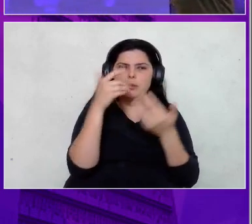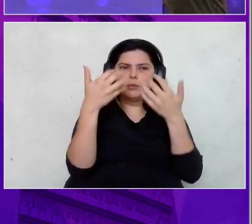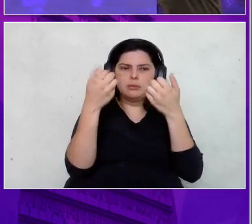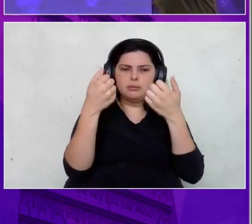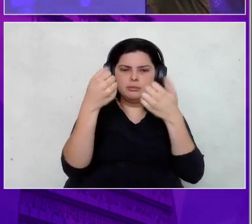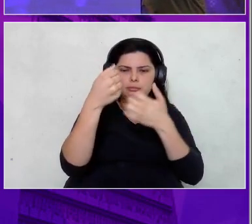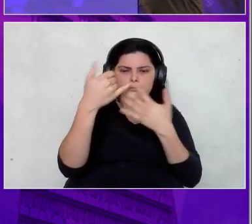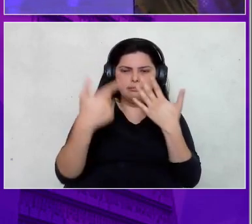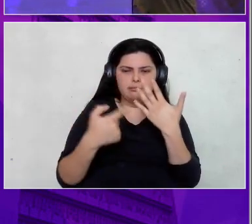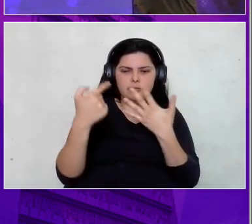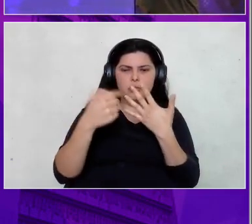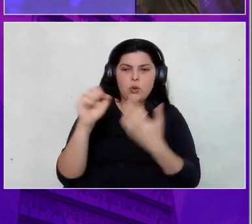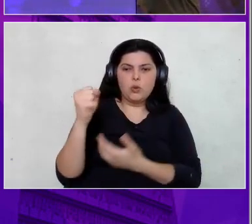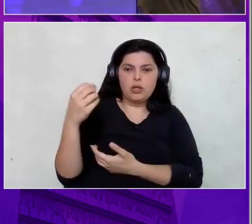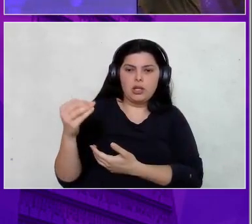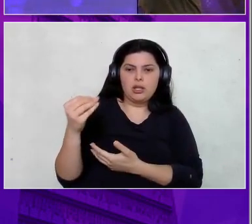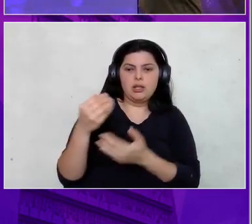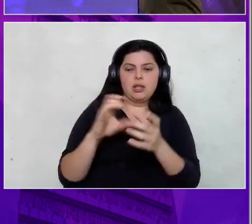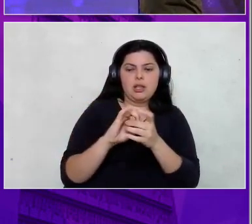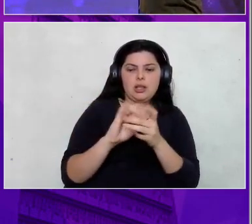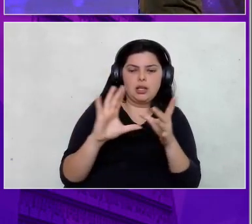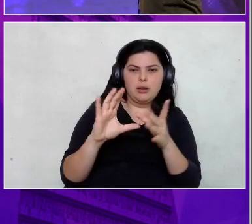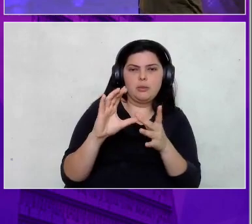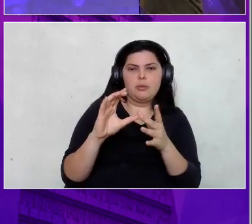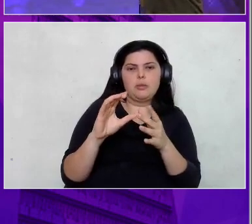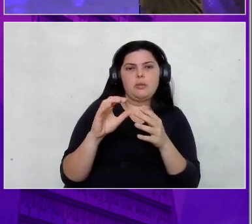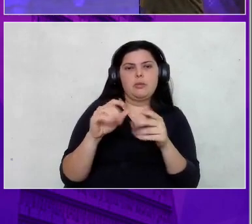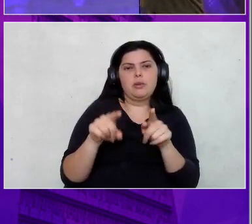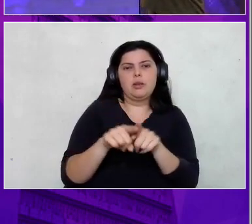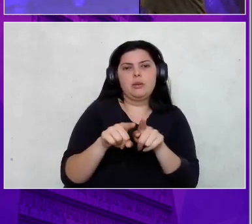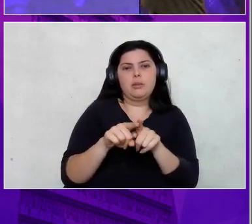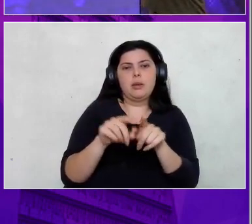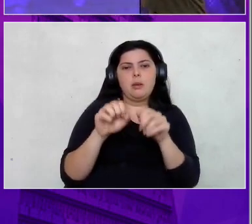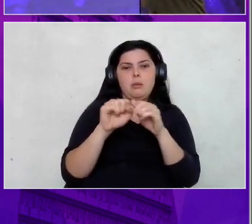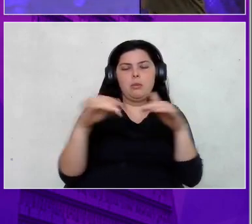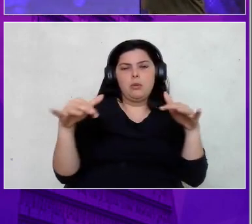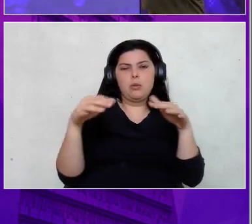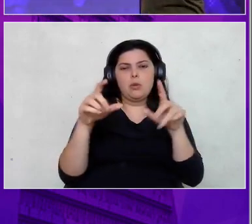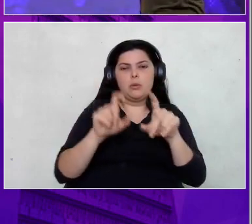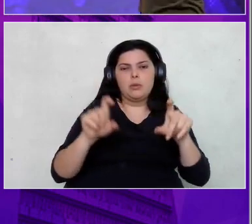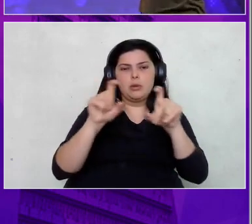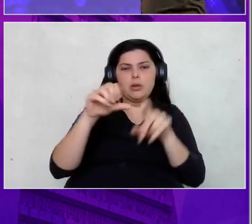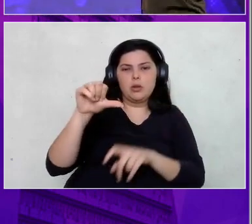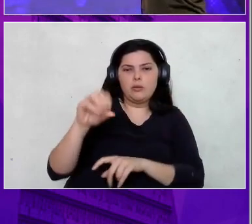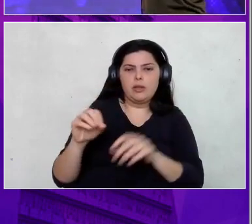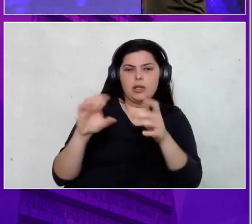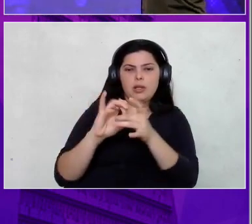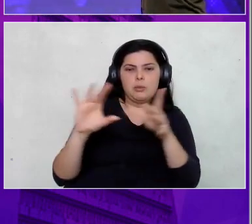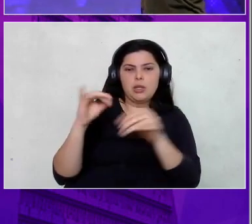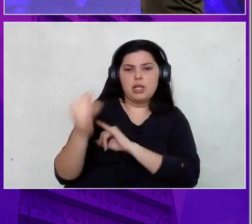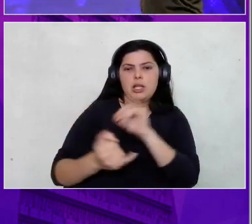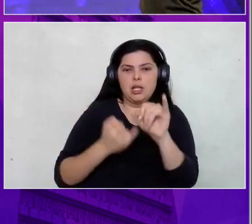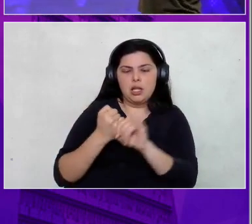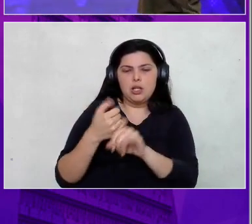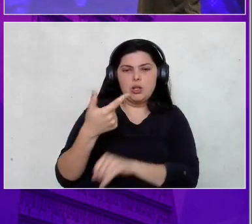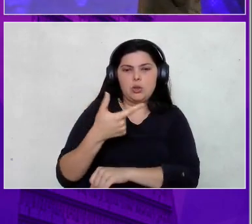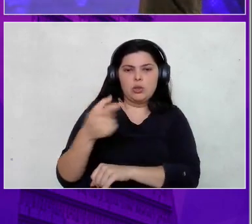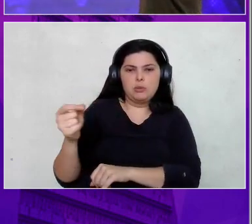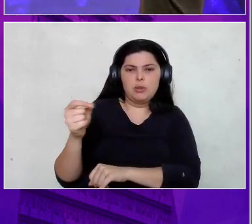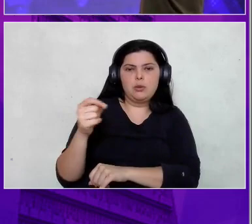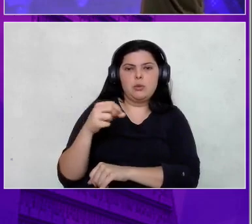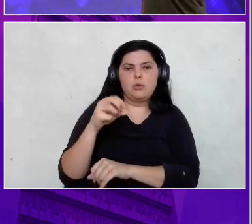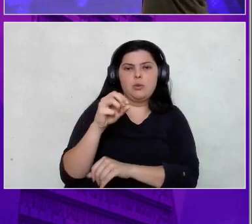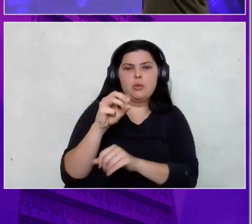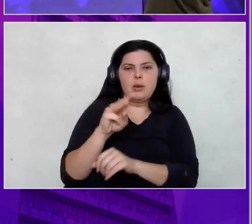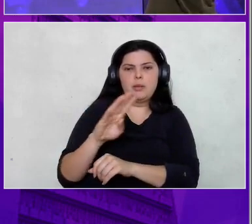então, começou a democratização do poder computacional. 90, democratizamos a internet. Nos 2000, Web 2 e Agile.